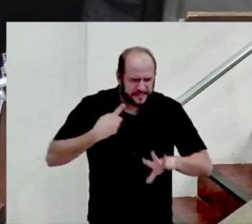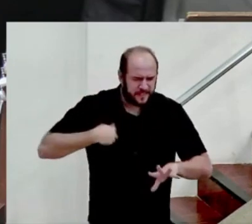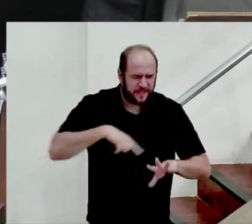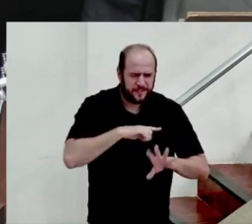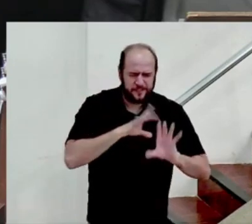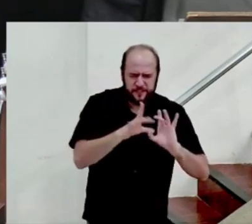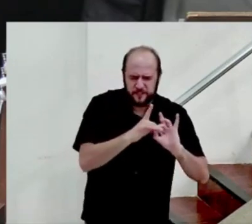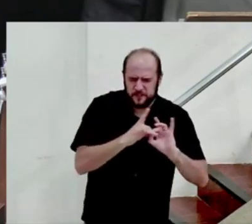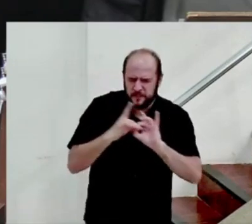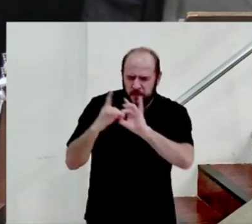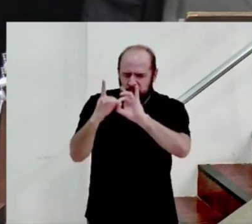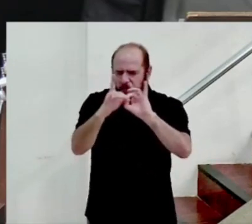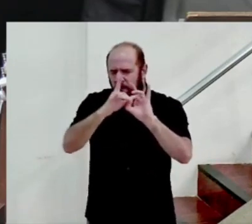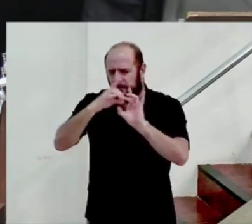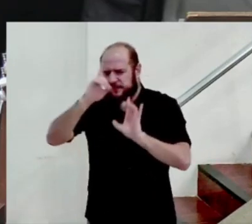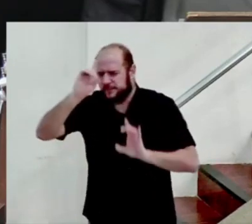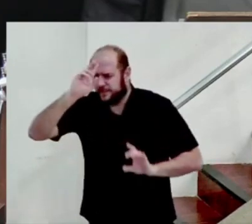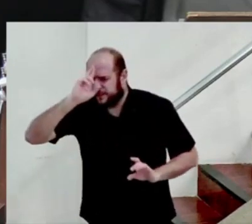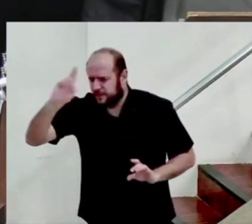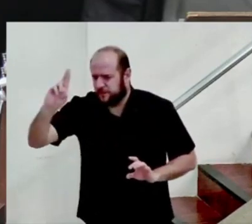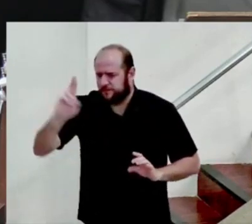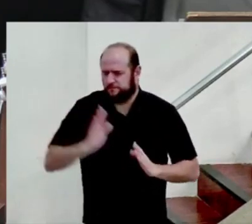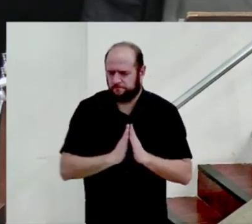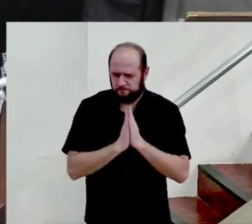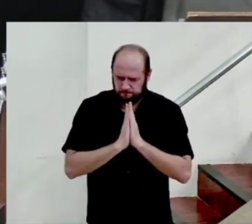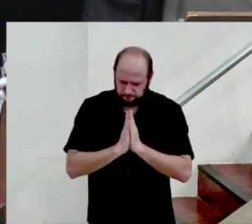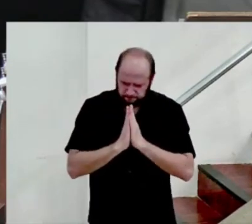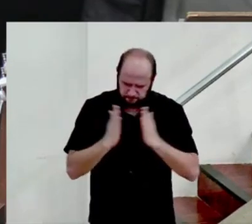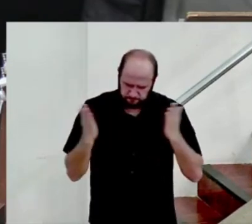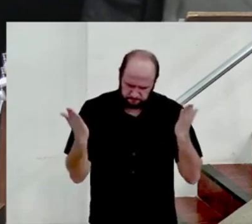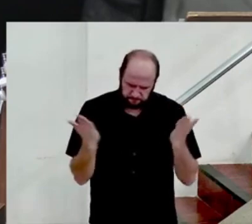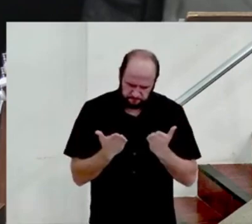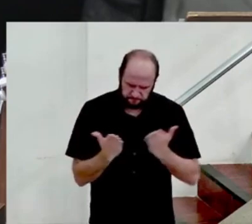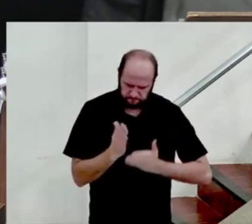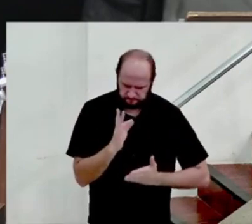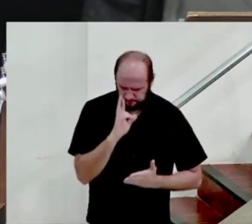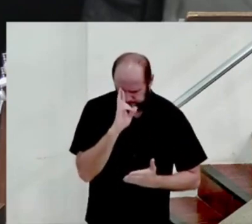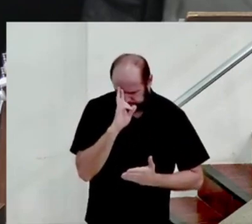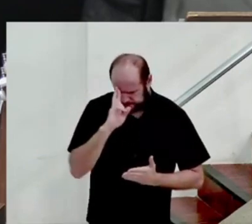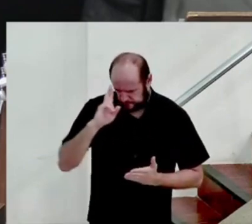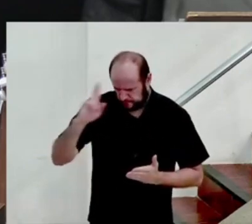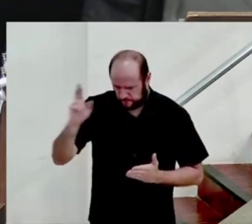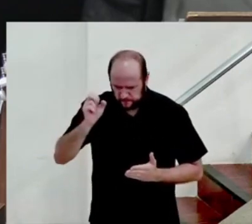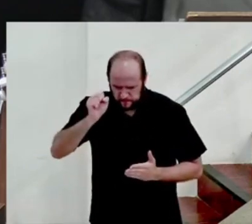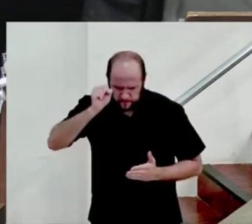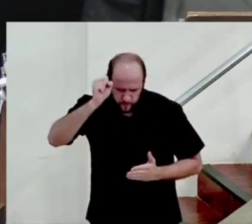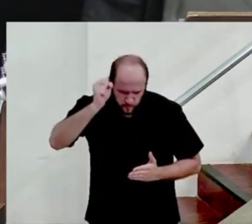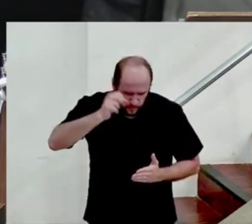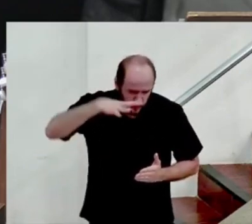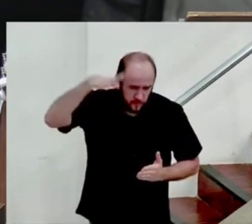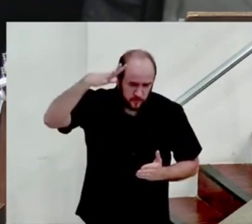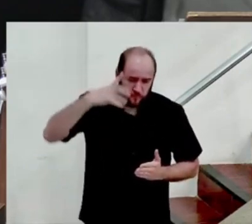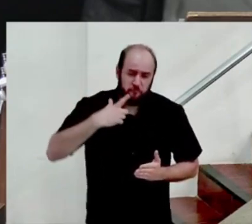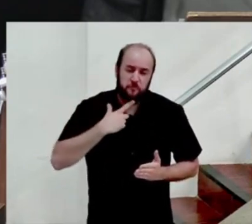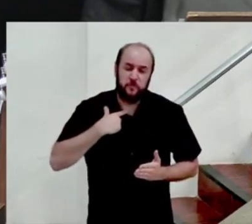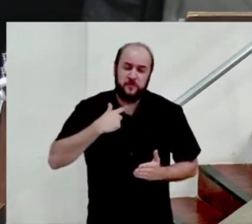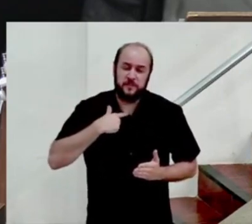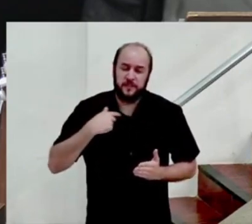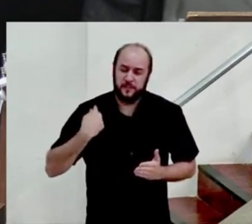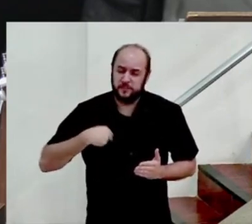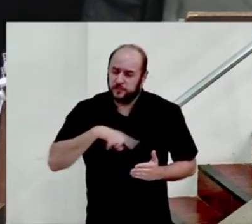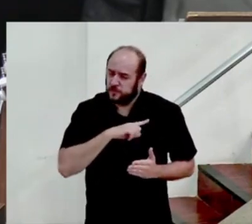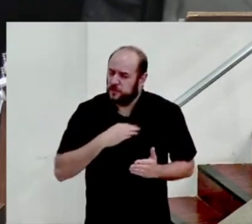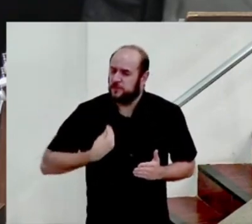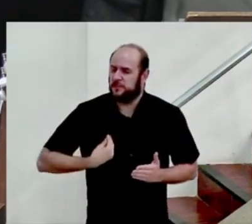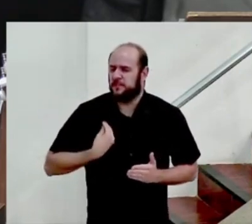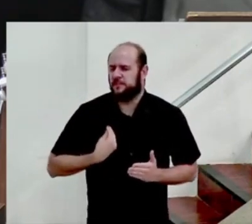a Ti. Essa é a nossa oração nesta noite, que o Senhor ilumine a Tua vontade em nossas vidas,